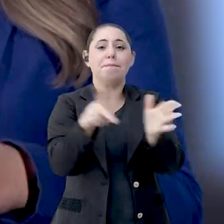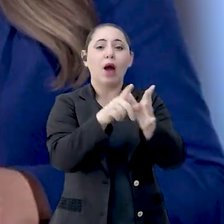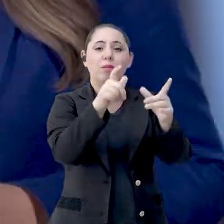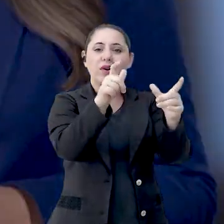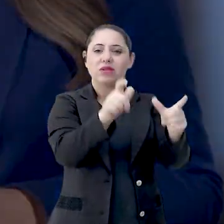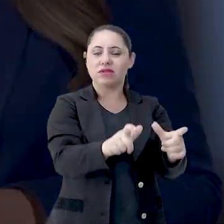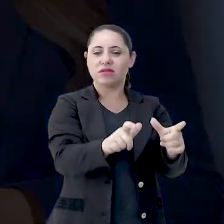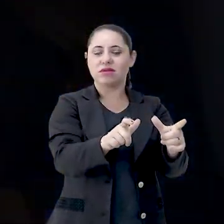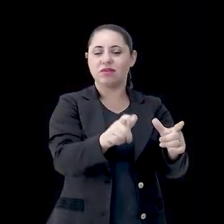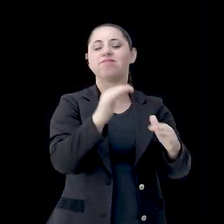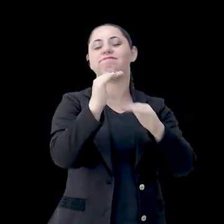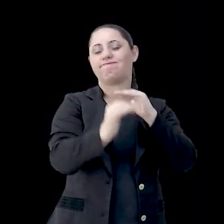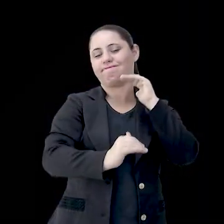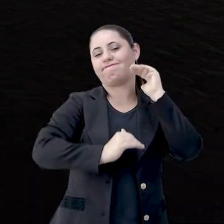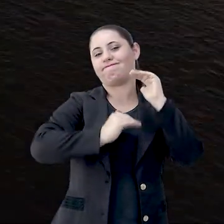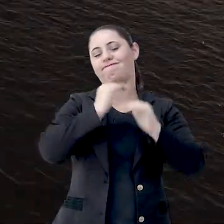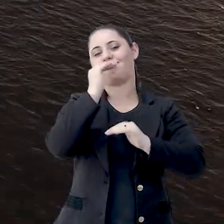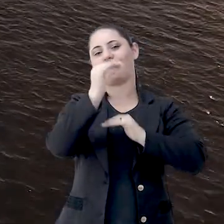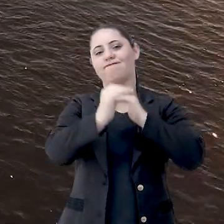pela reforma agrária.